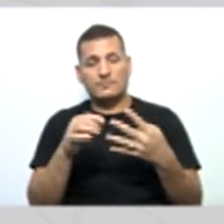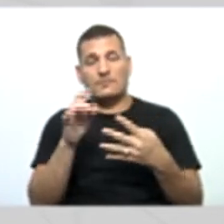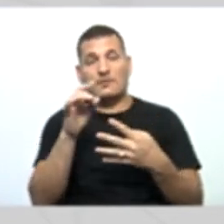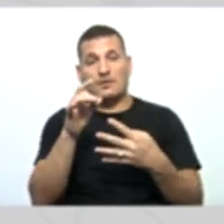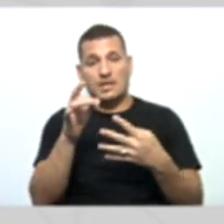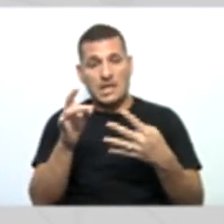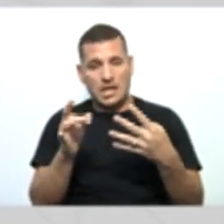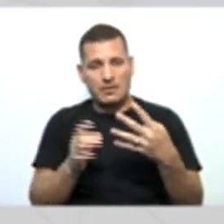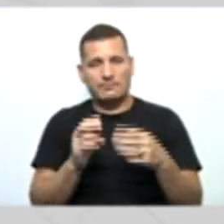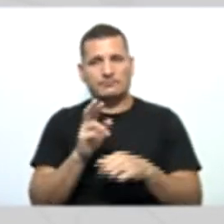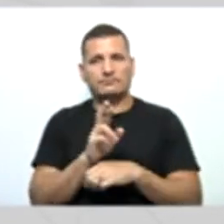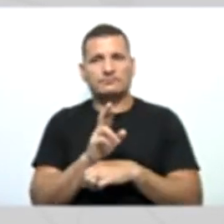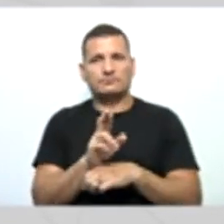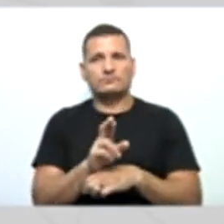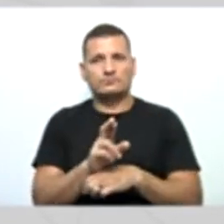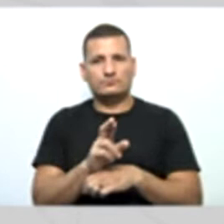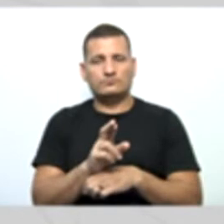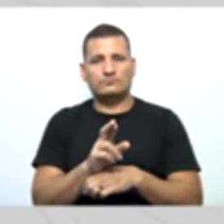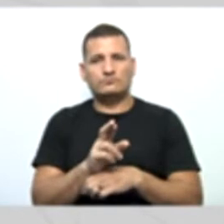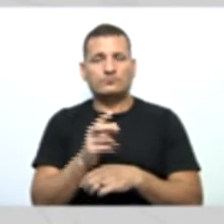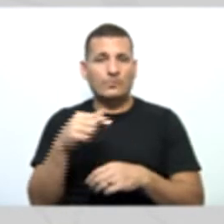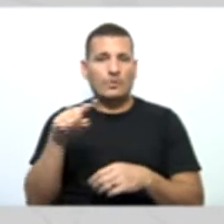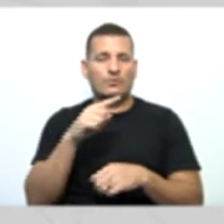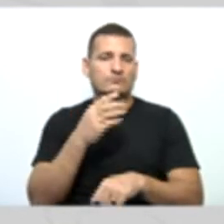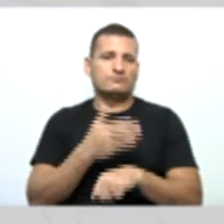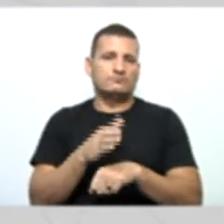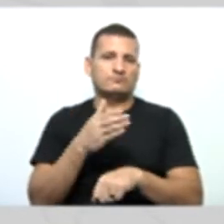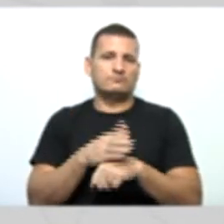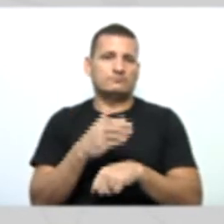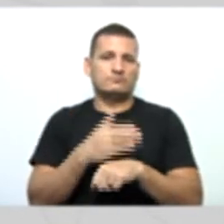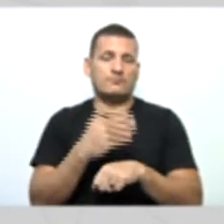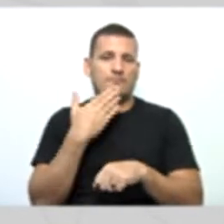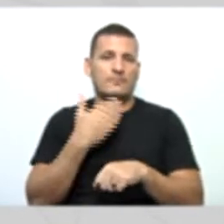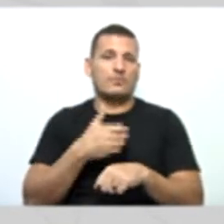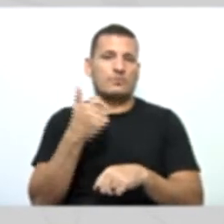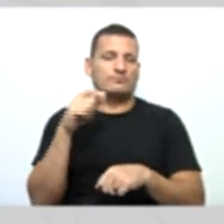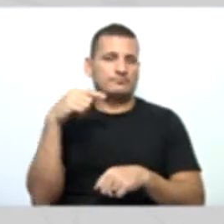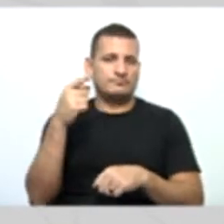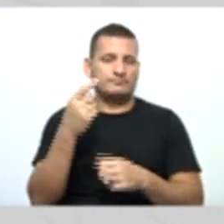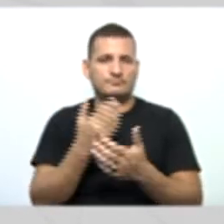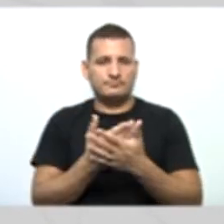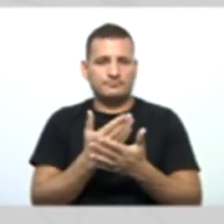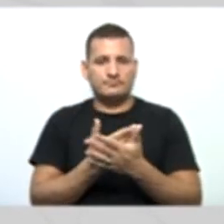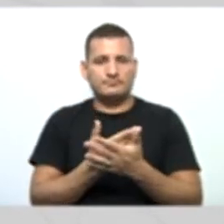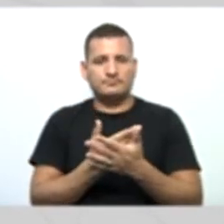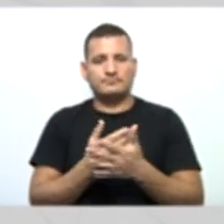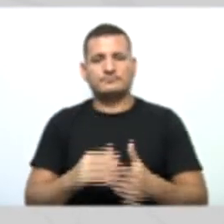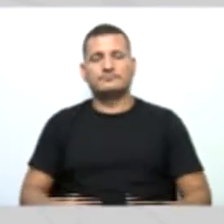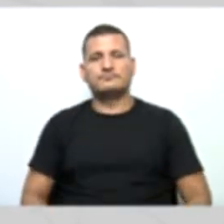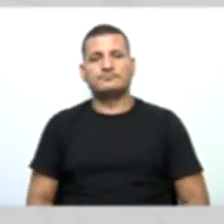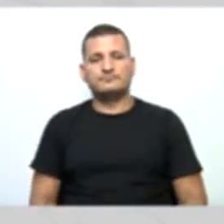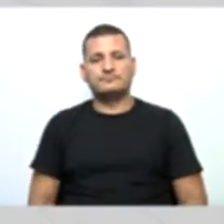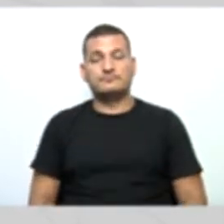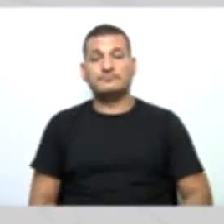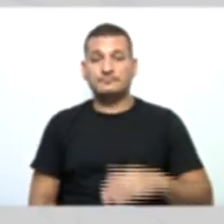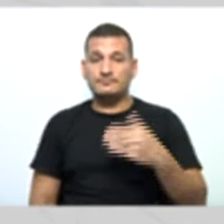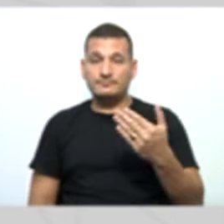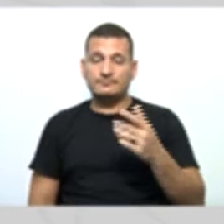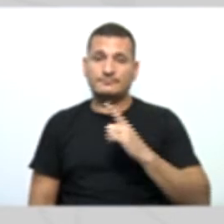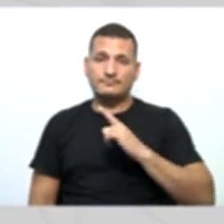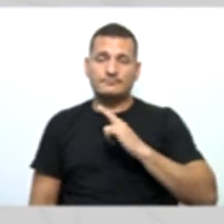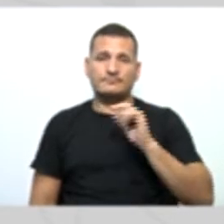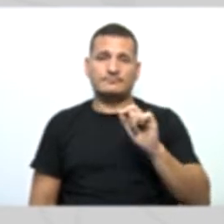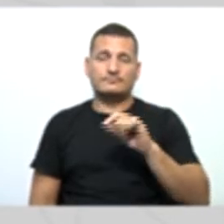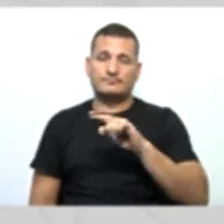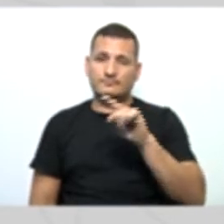vamos estar praticando eles melhor ainda na próxima aula. Então assim, teve uma missão para vocês, que era o